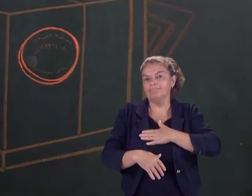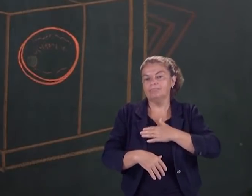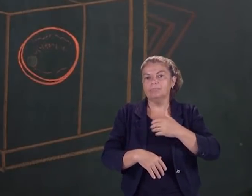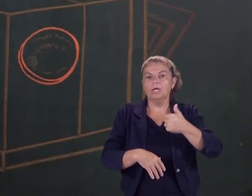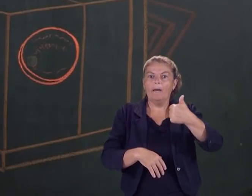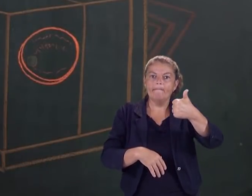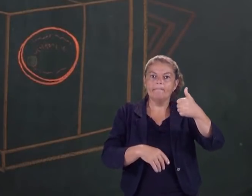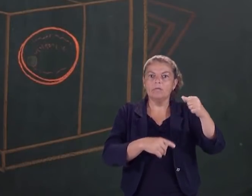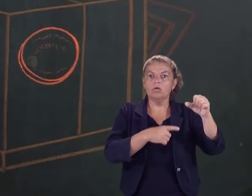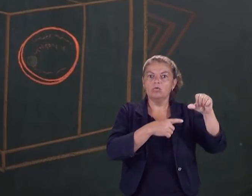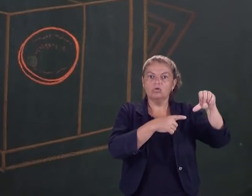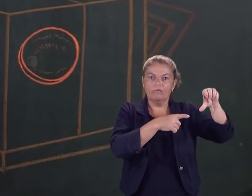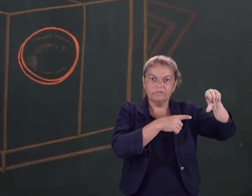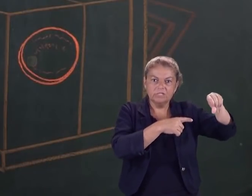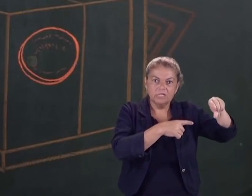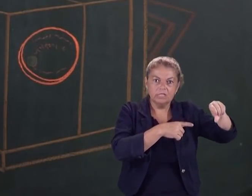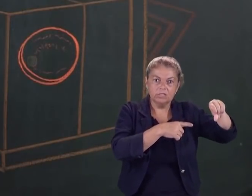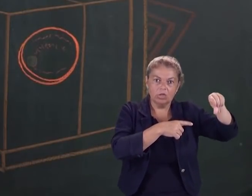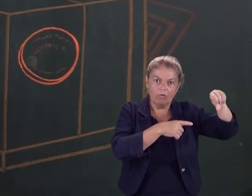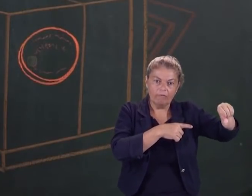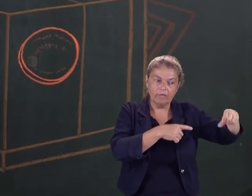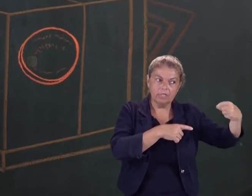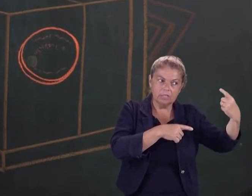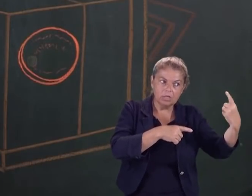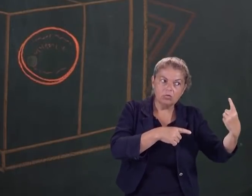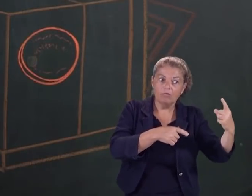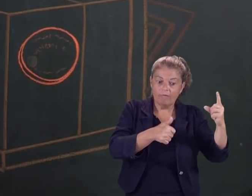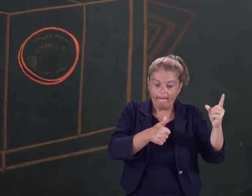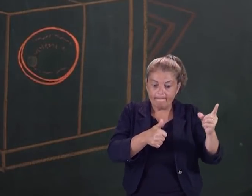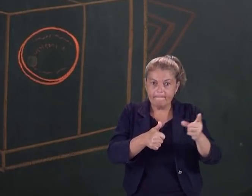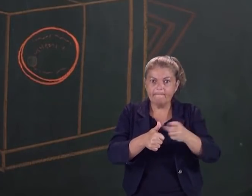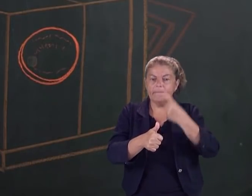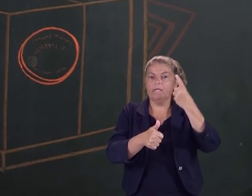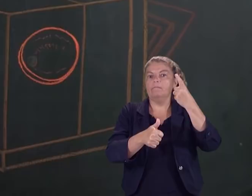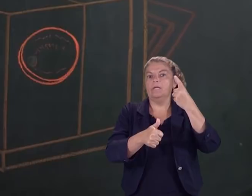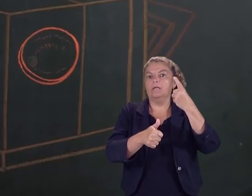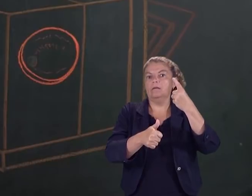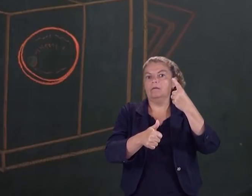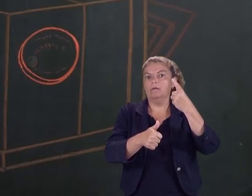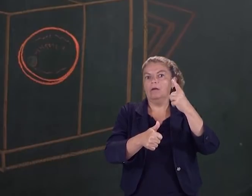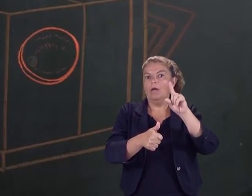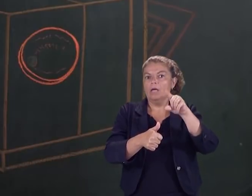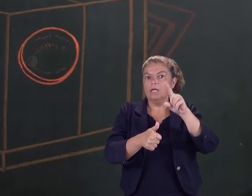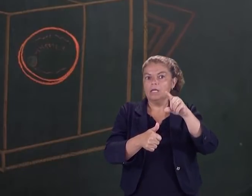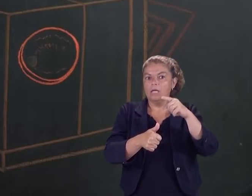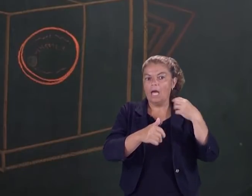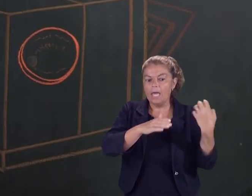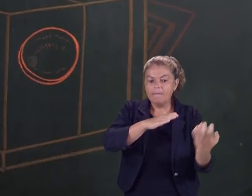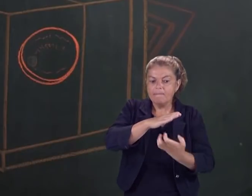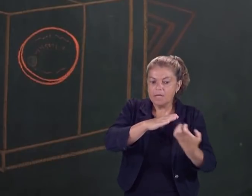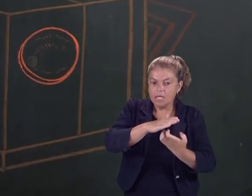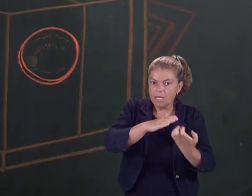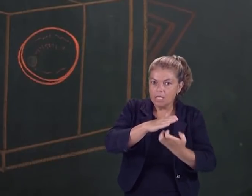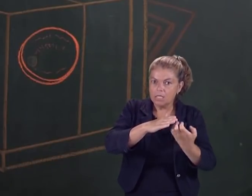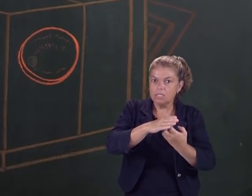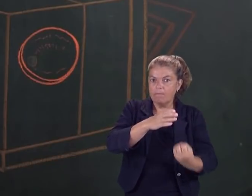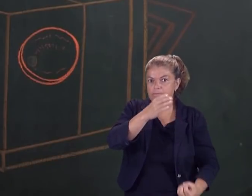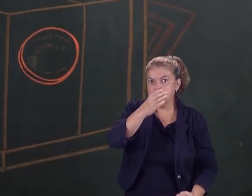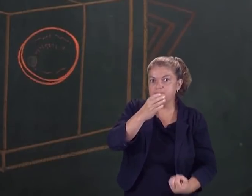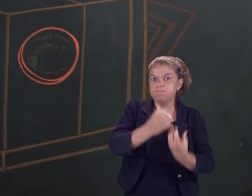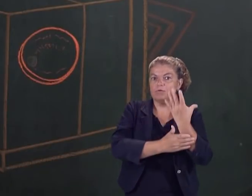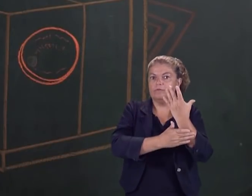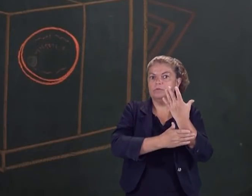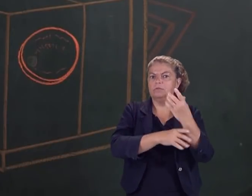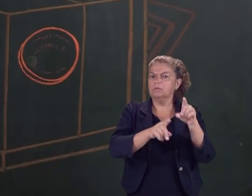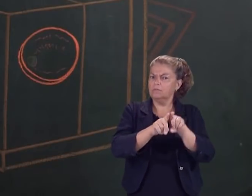Em 1991, a Kodak lançou também a primeira câmera digital, a DSC-100, que era, na verdade, uma junção